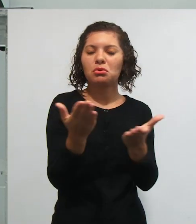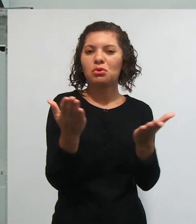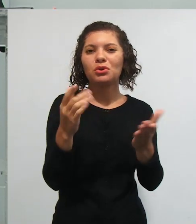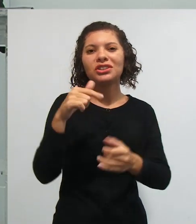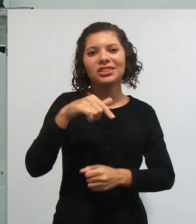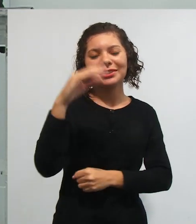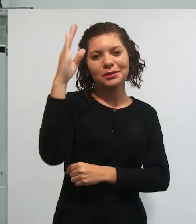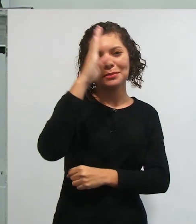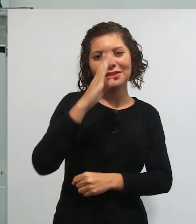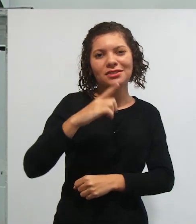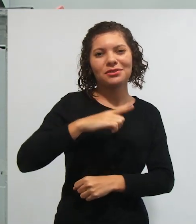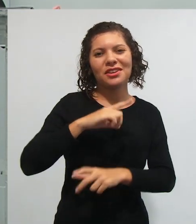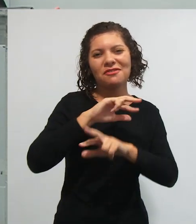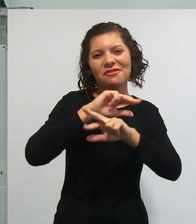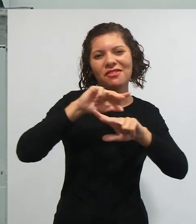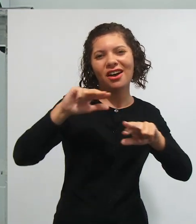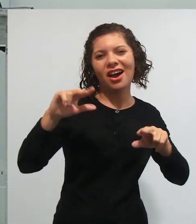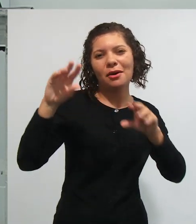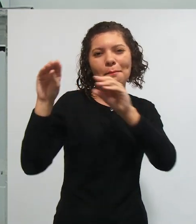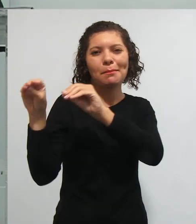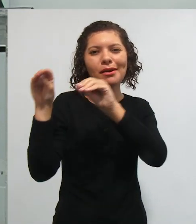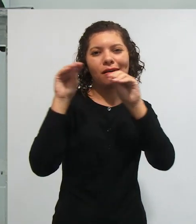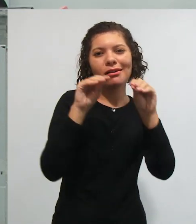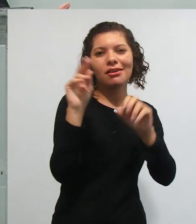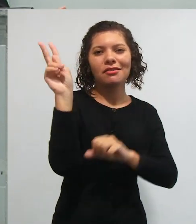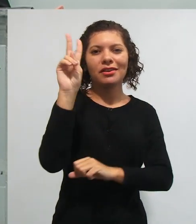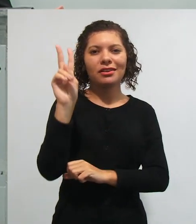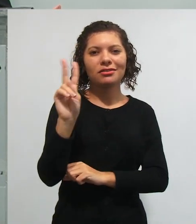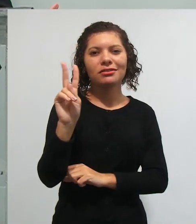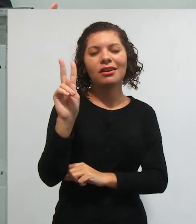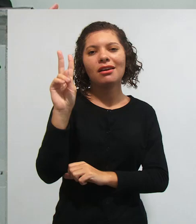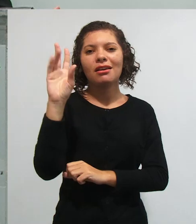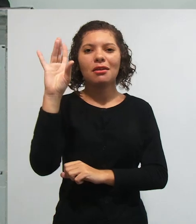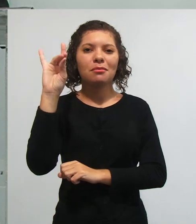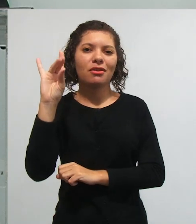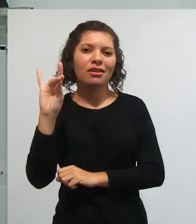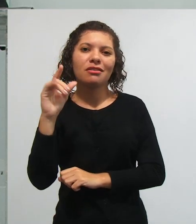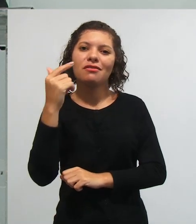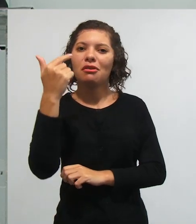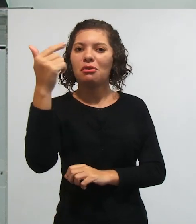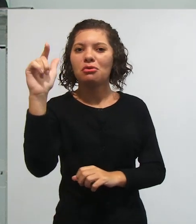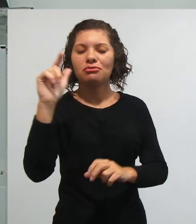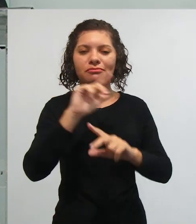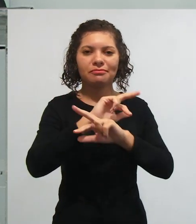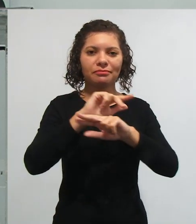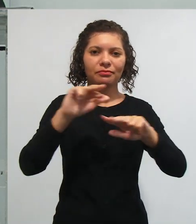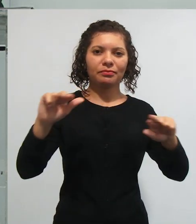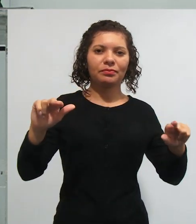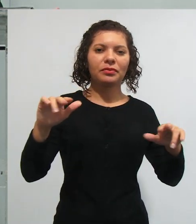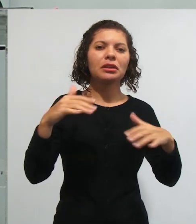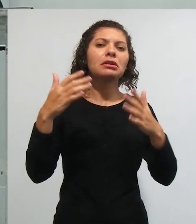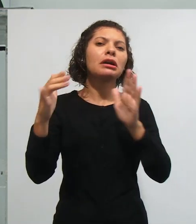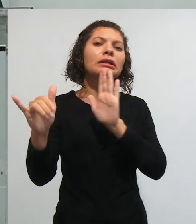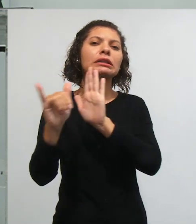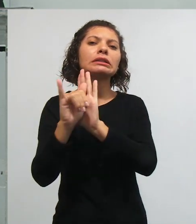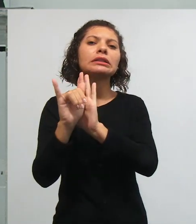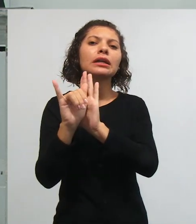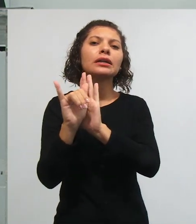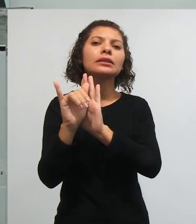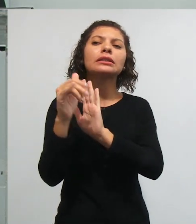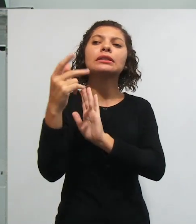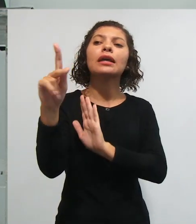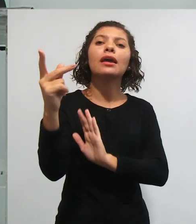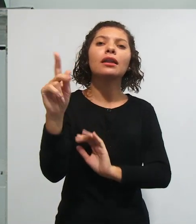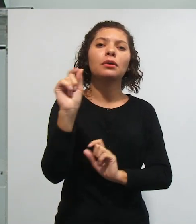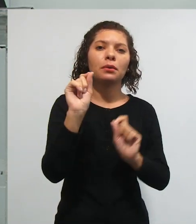imigrantes que vieram da Venezuela da Bolívia e outros países aí como essas Qual é a identidade dessas